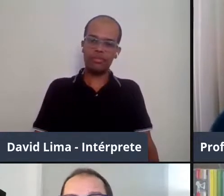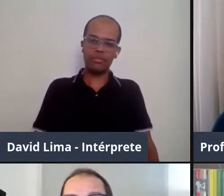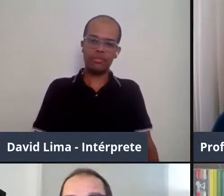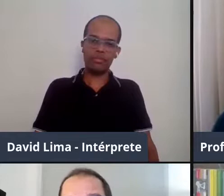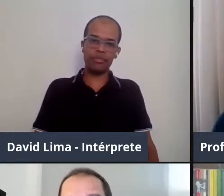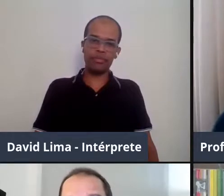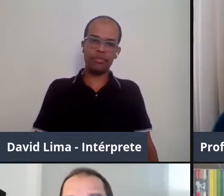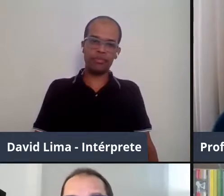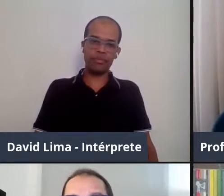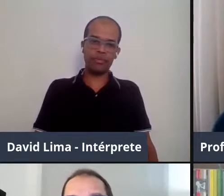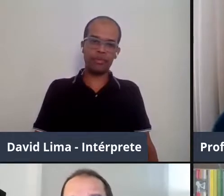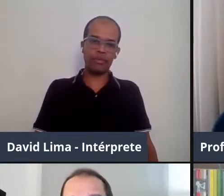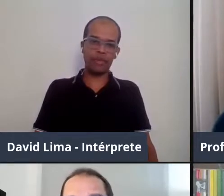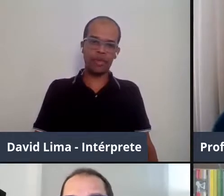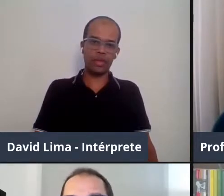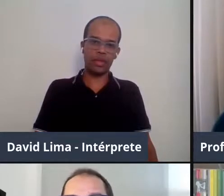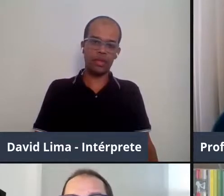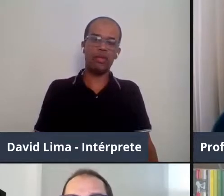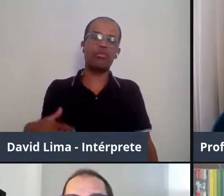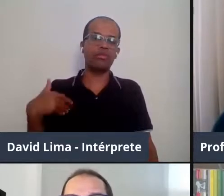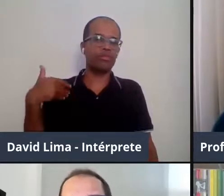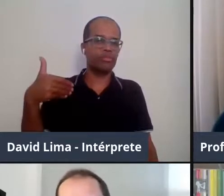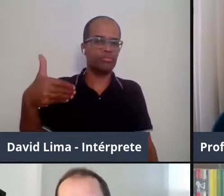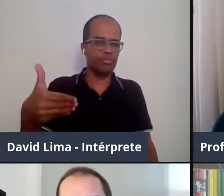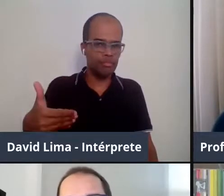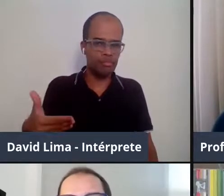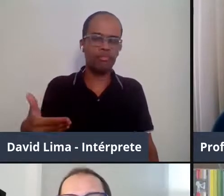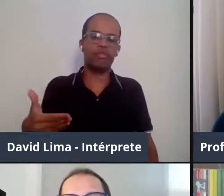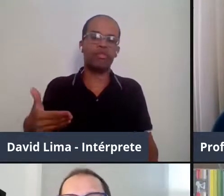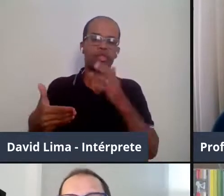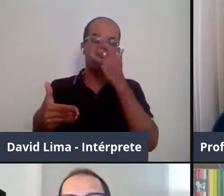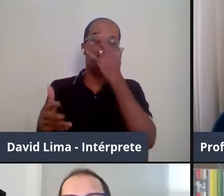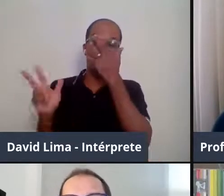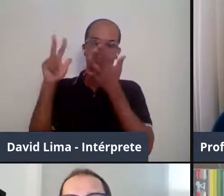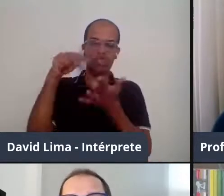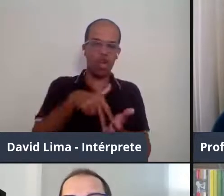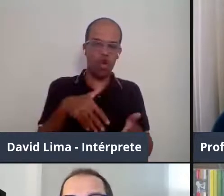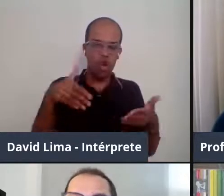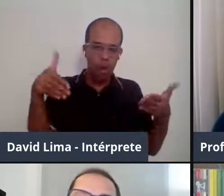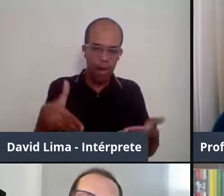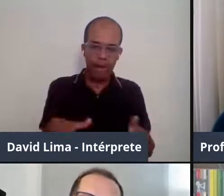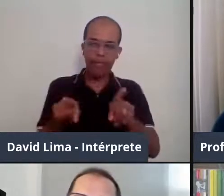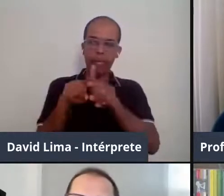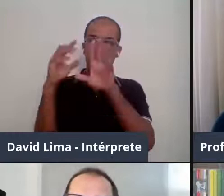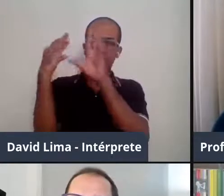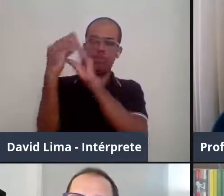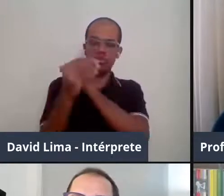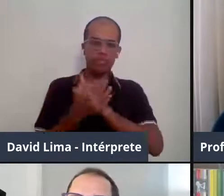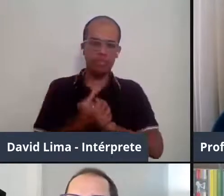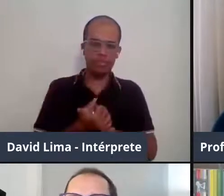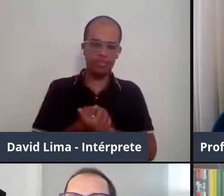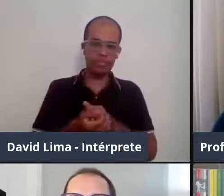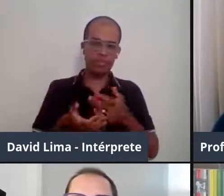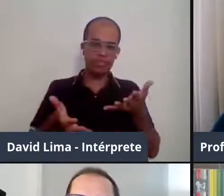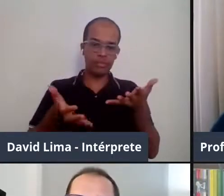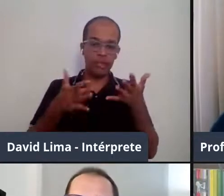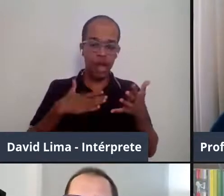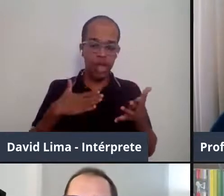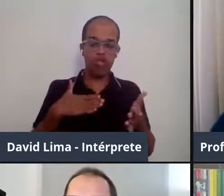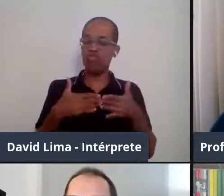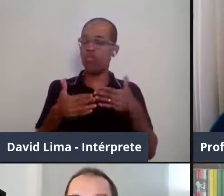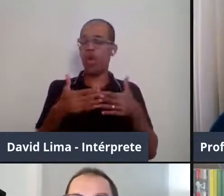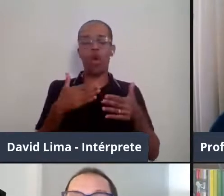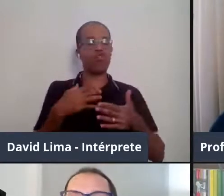dos migrantes recém-estabelecidos aqui e os refugiados. Aí resolvi, de qualquer maneira,